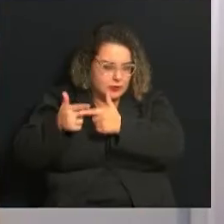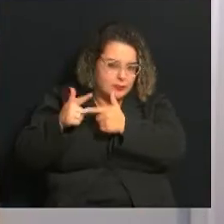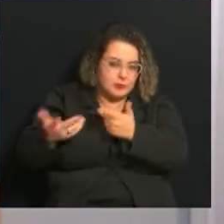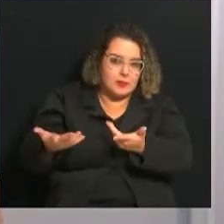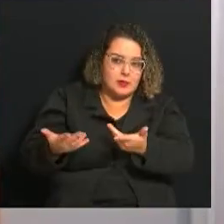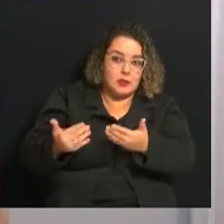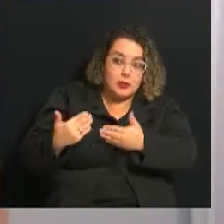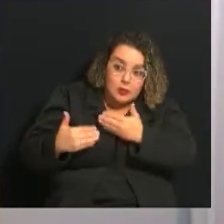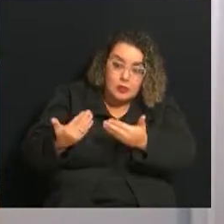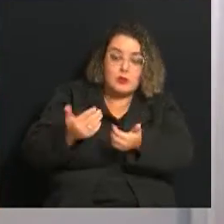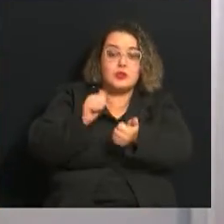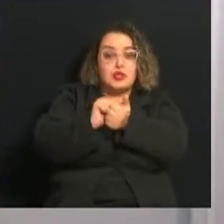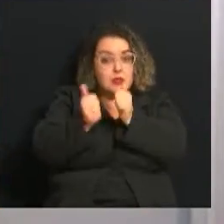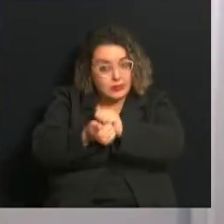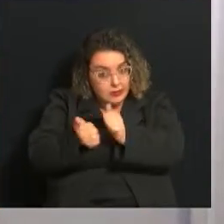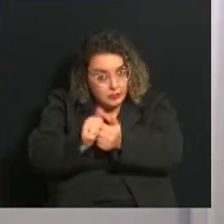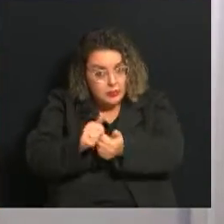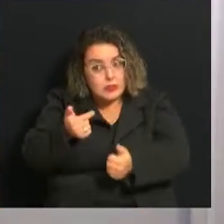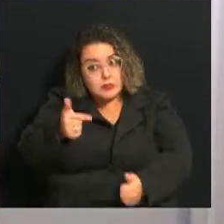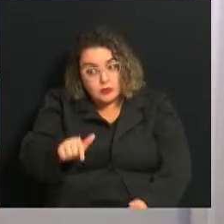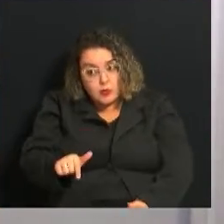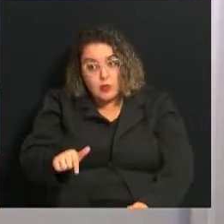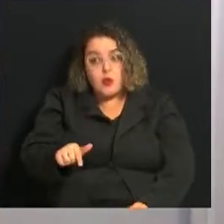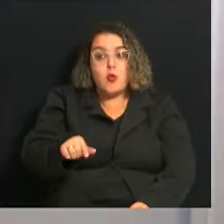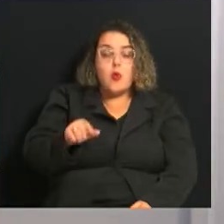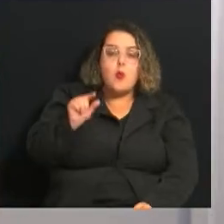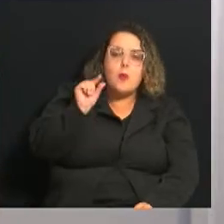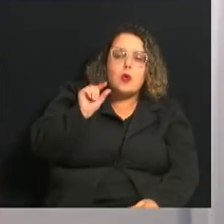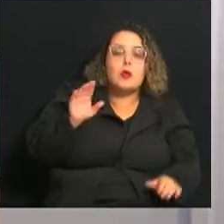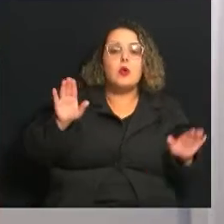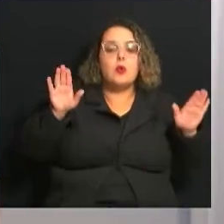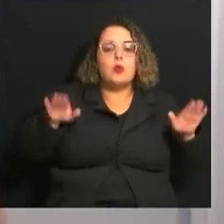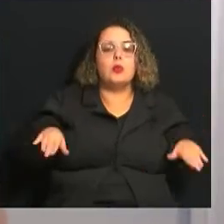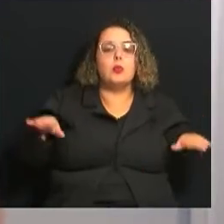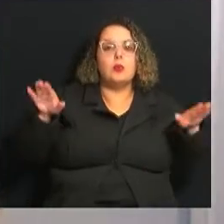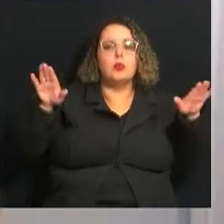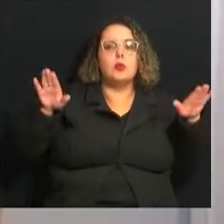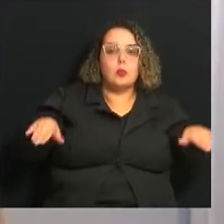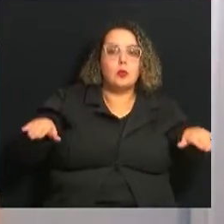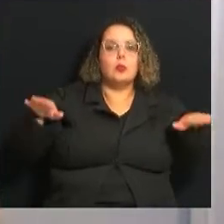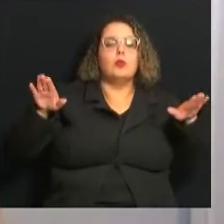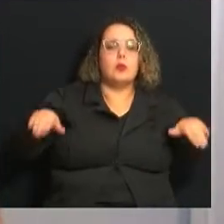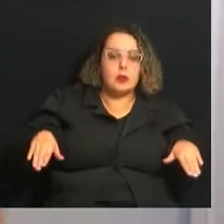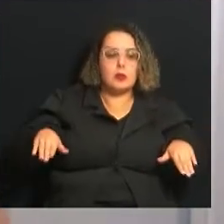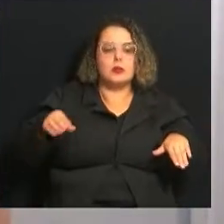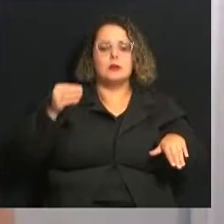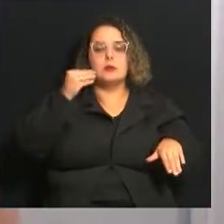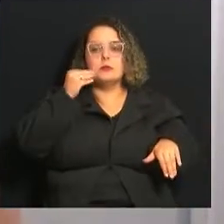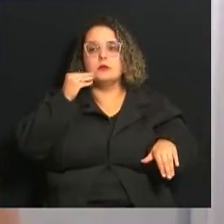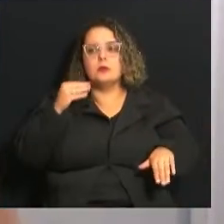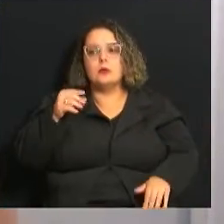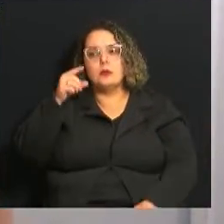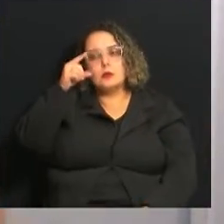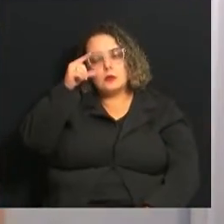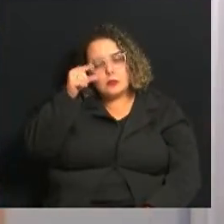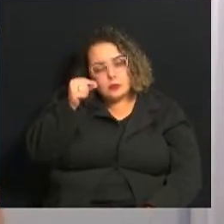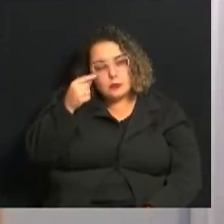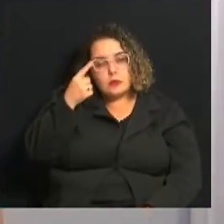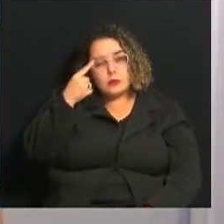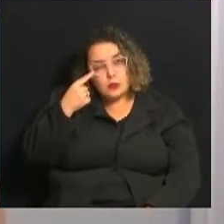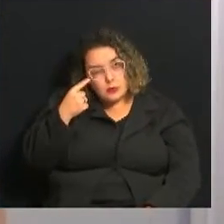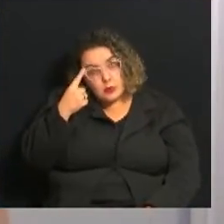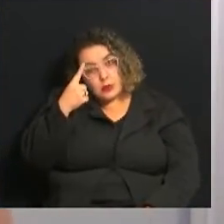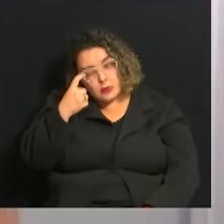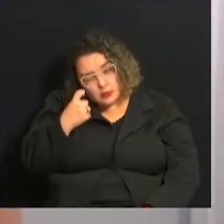processo de reabilitação. Agora que ela está voltando a se locomover, a processo de voar, ela teve um dos olhinhos afetados, então a gente está